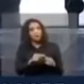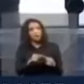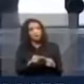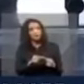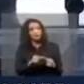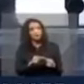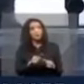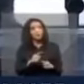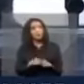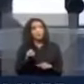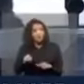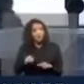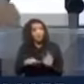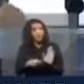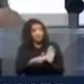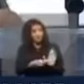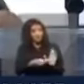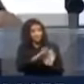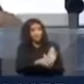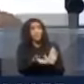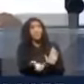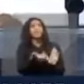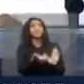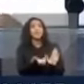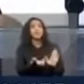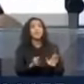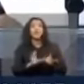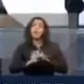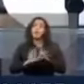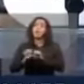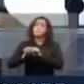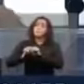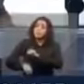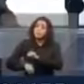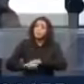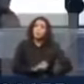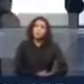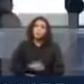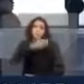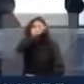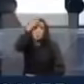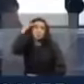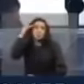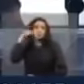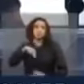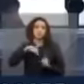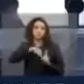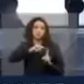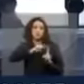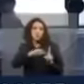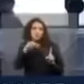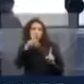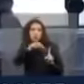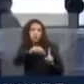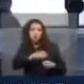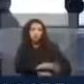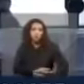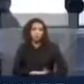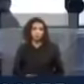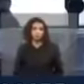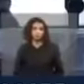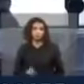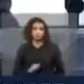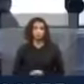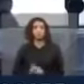de autorização legal para matar inocentes no ventre materno. A Convenção Geral das Assembleias de Deus no